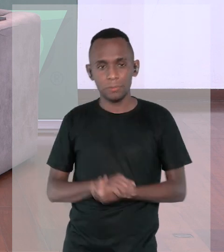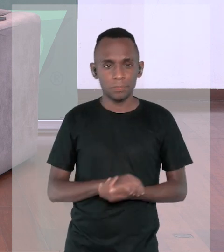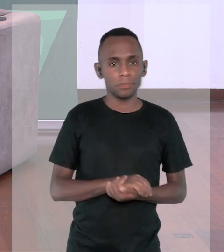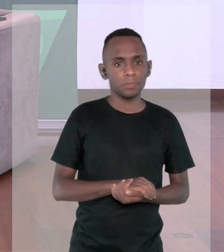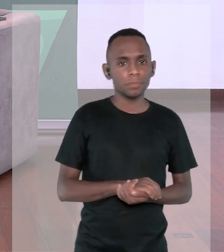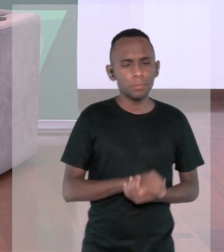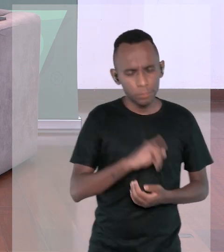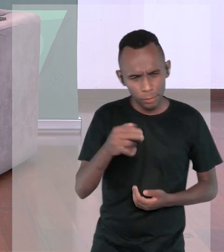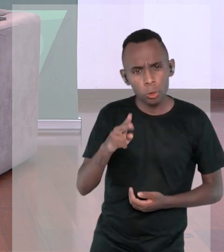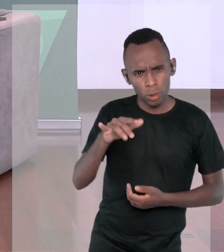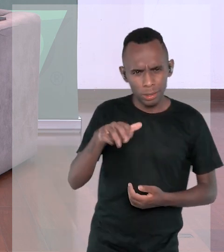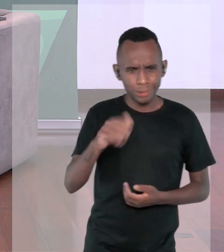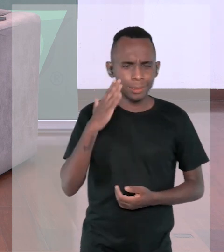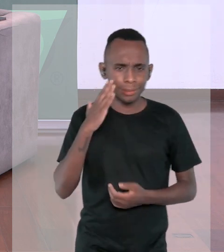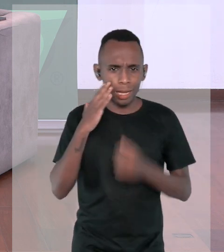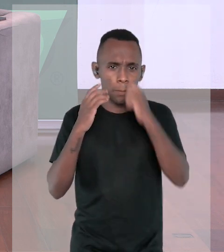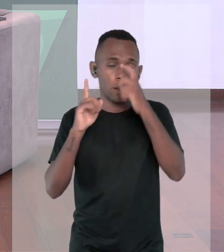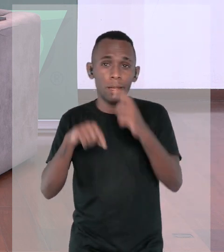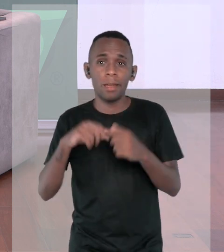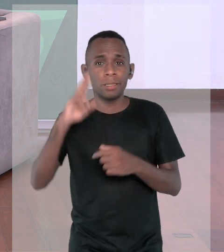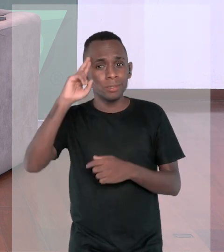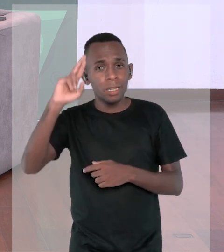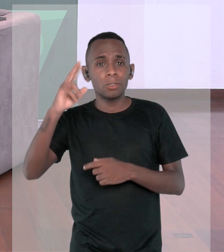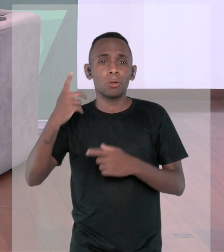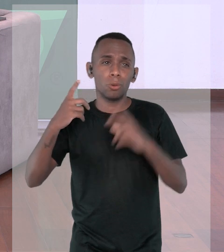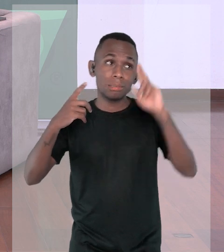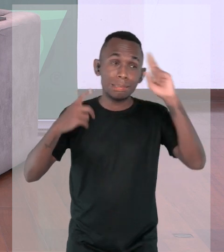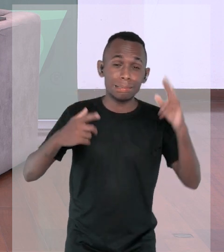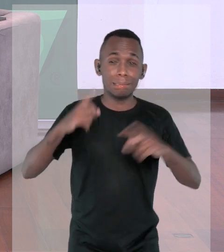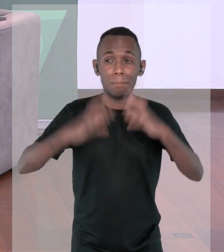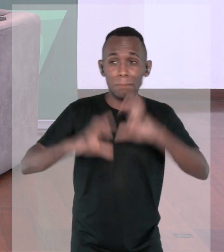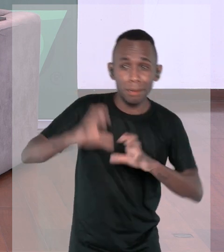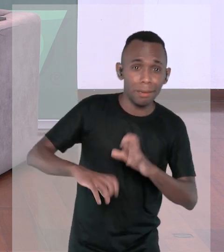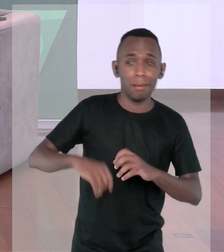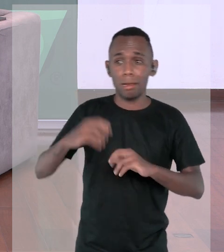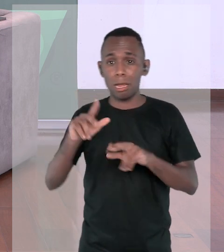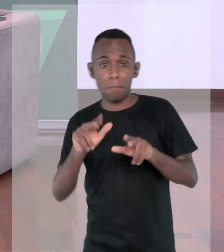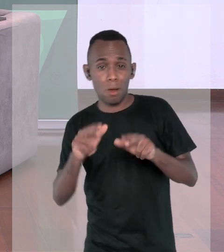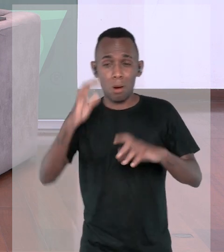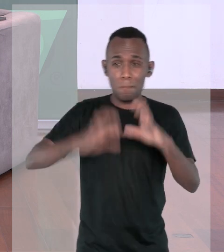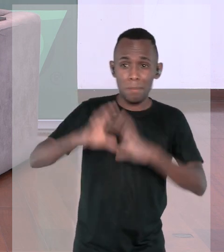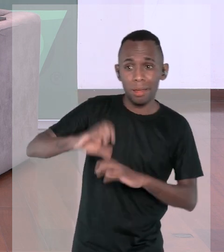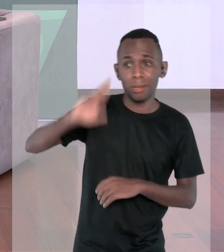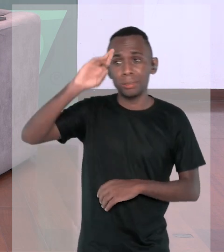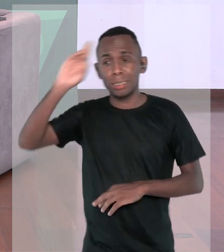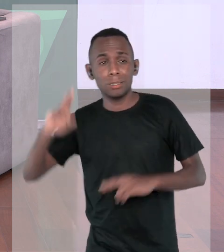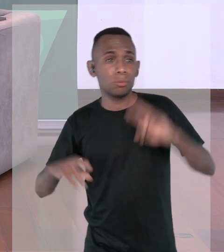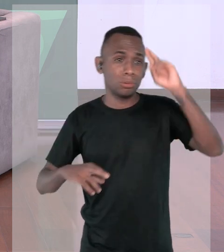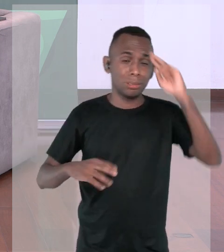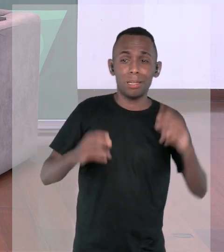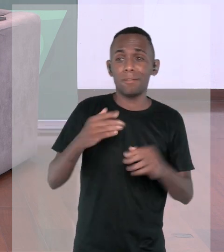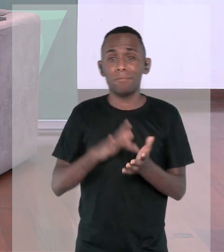Não é, Juliana? É chefe que não combina com chefe, é irmão que briga com irmão, é diretor que finge